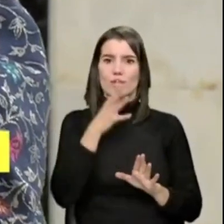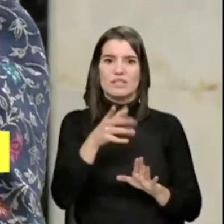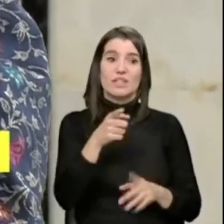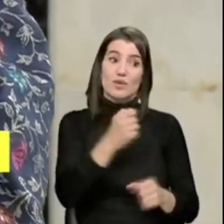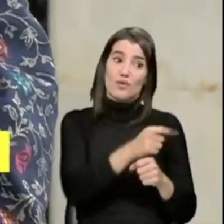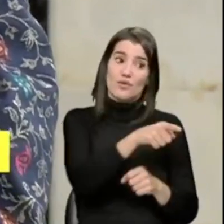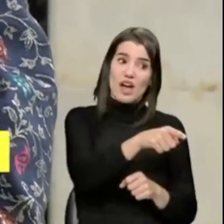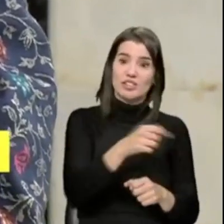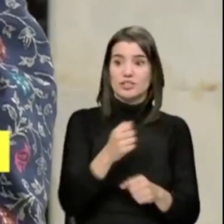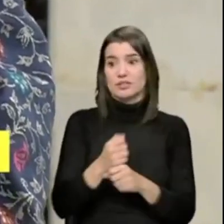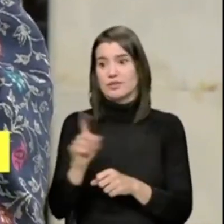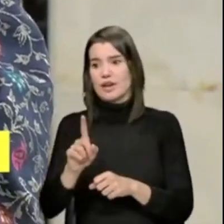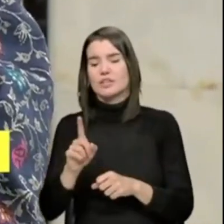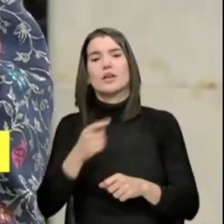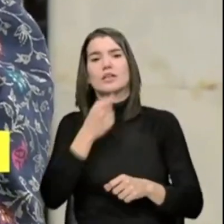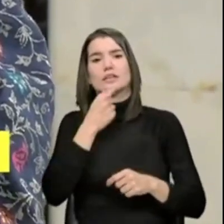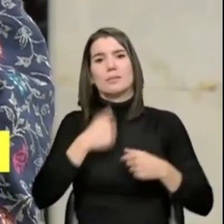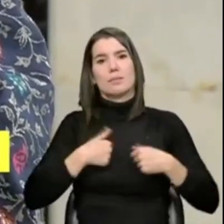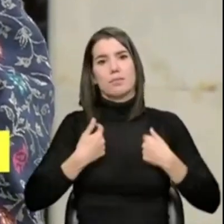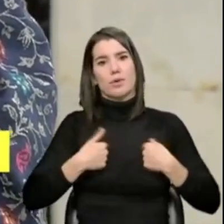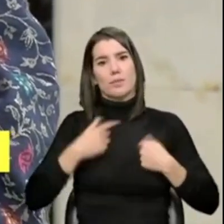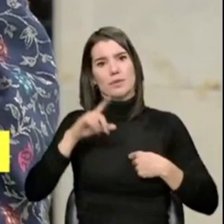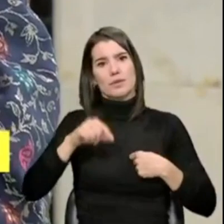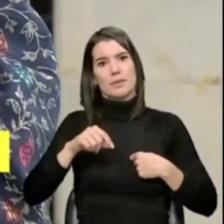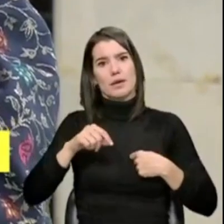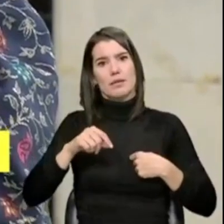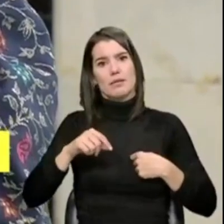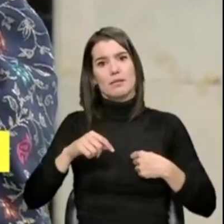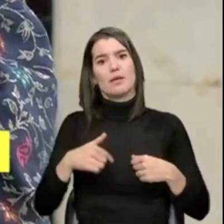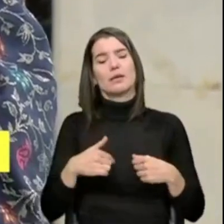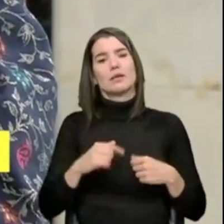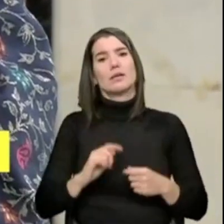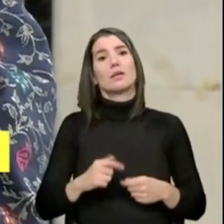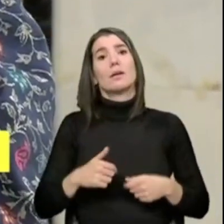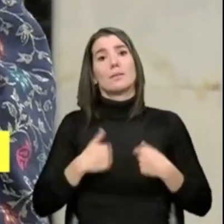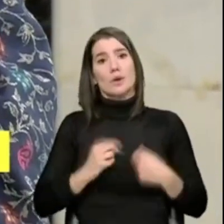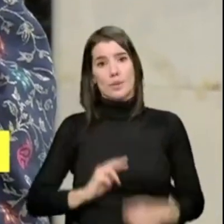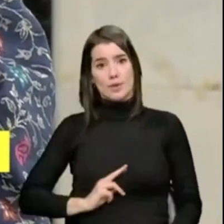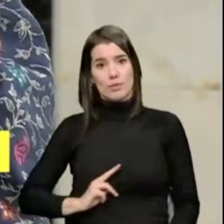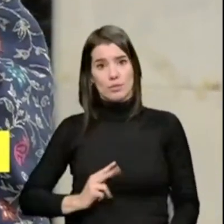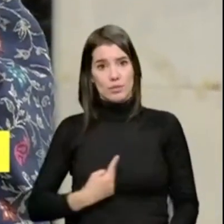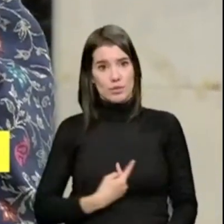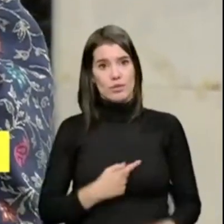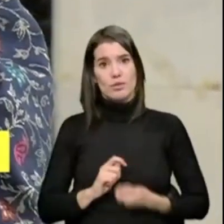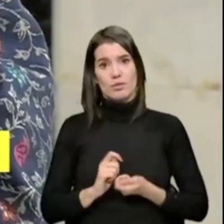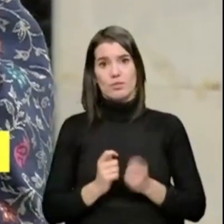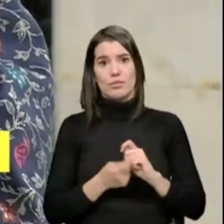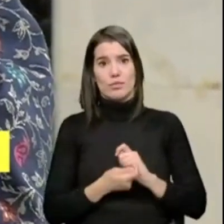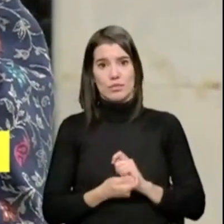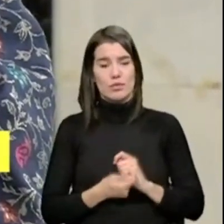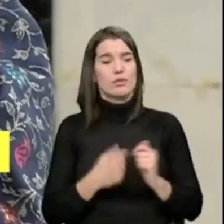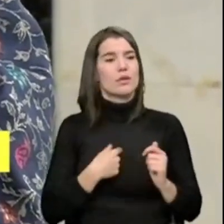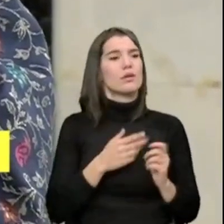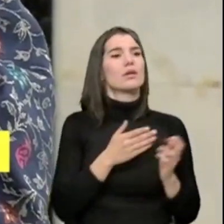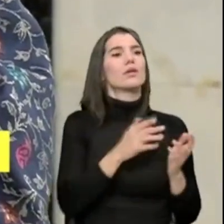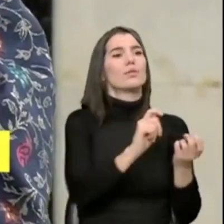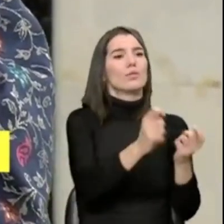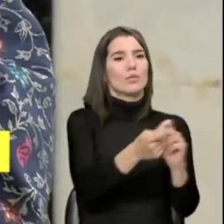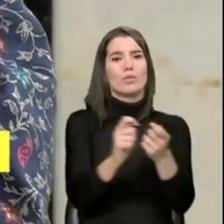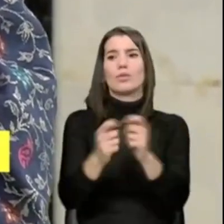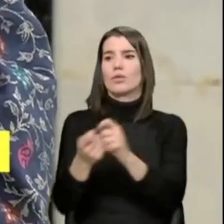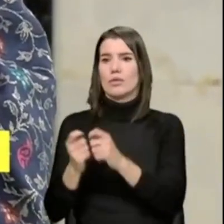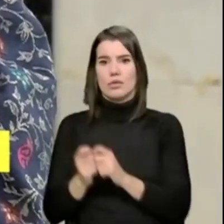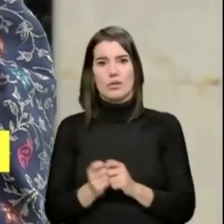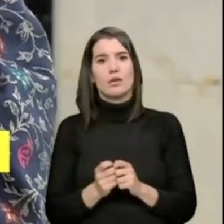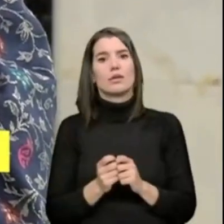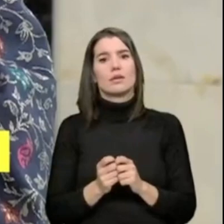ao outro quando não fizer a mim. Portanto, tem que passar na mudança minha para poder modificar o mundo. Tem que passar por mim. Portanto,